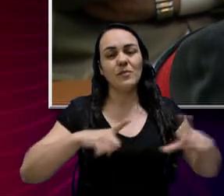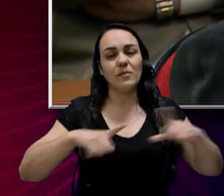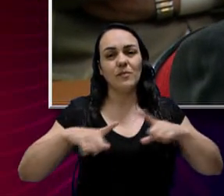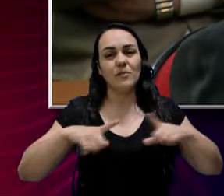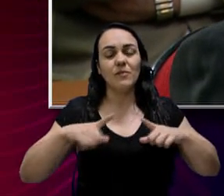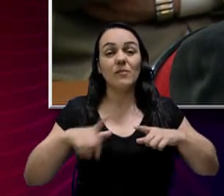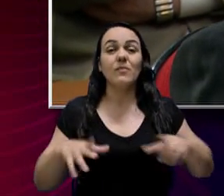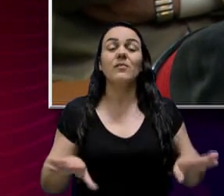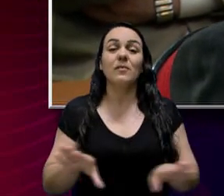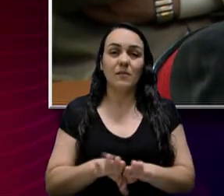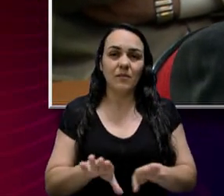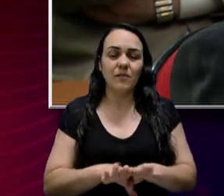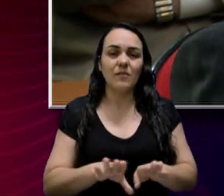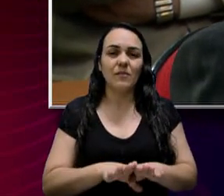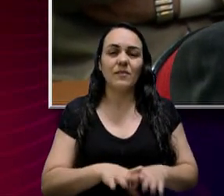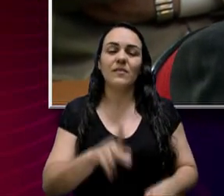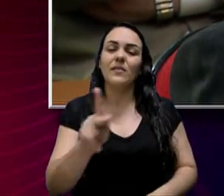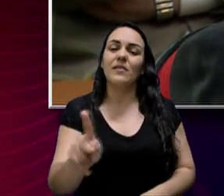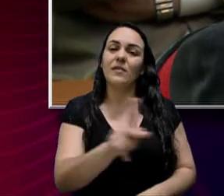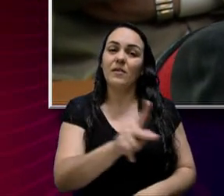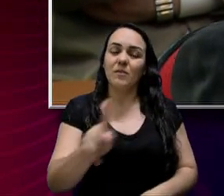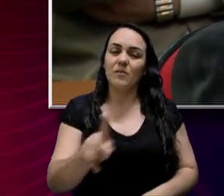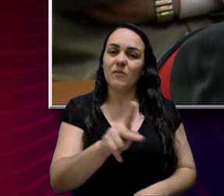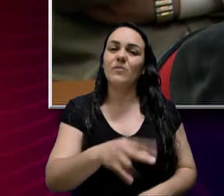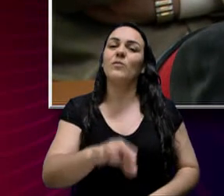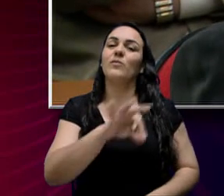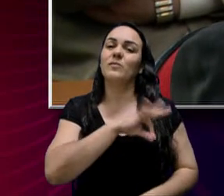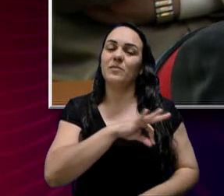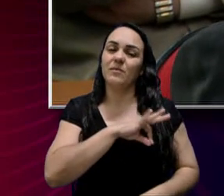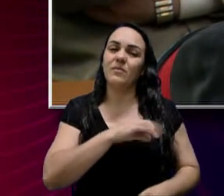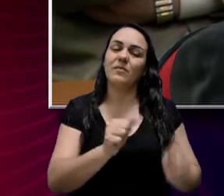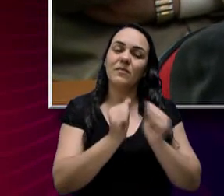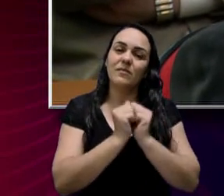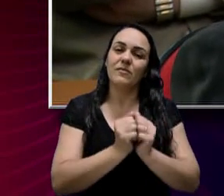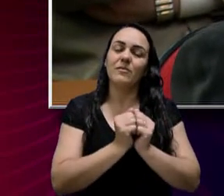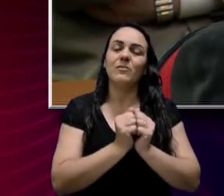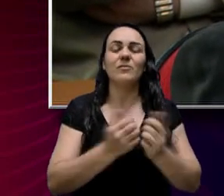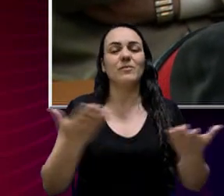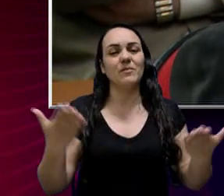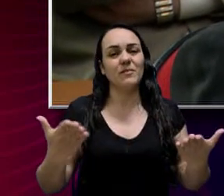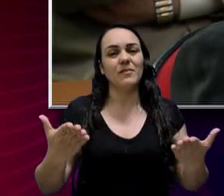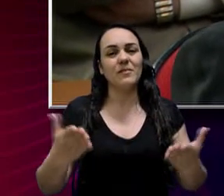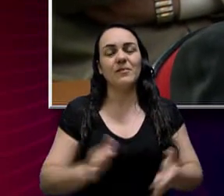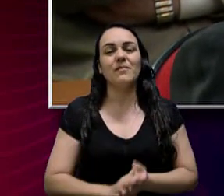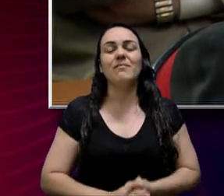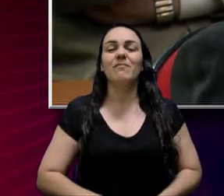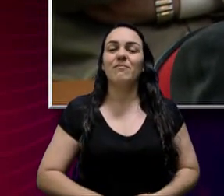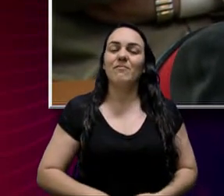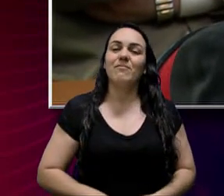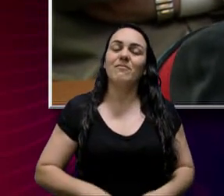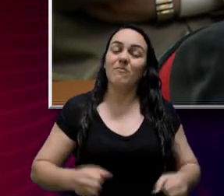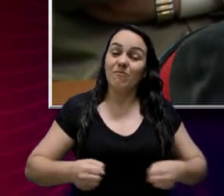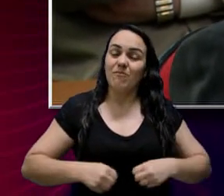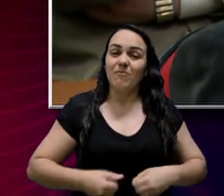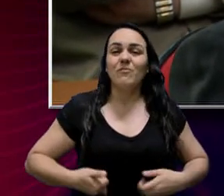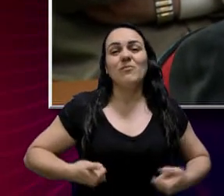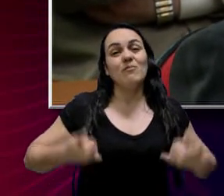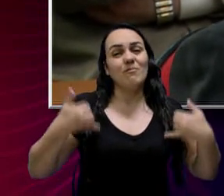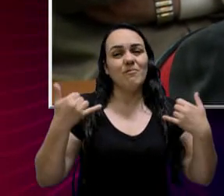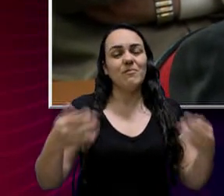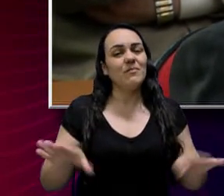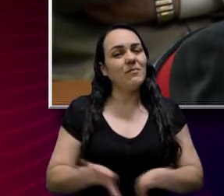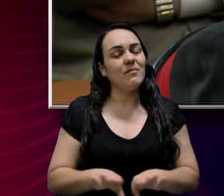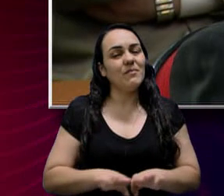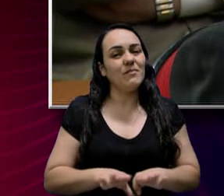acumulando também a função de professor da Academia de Polícia, que ora representa, com muito orgulho. Justamente pelo